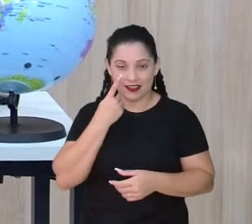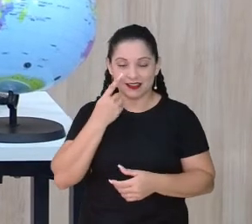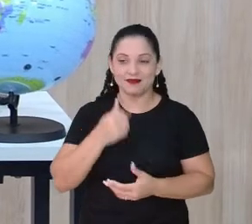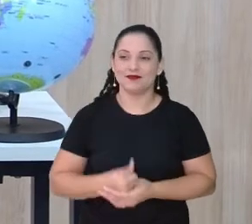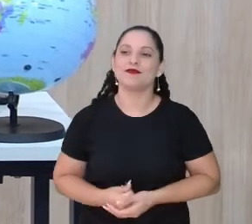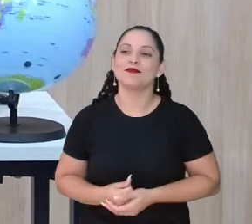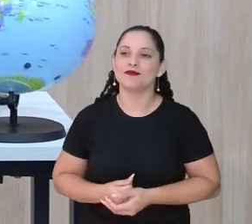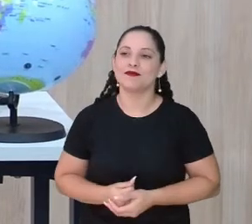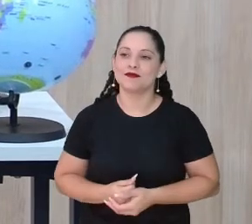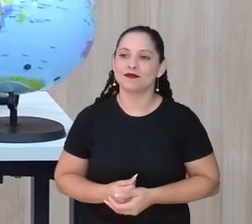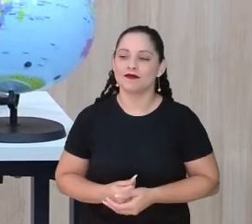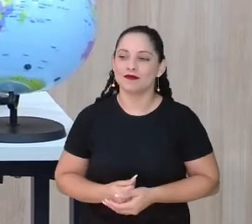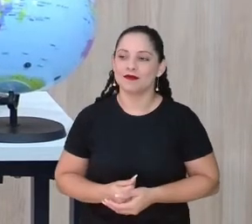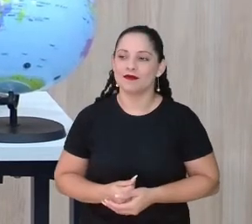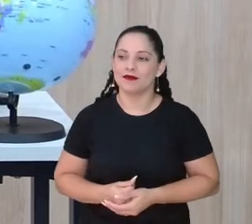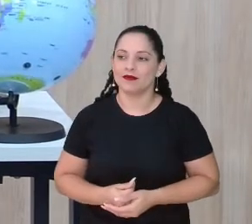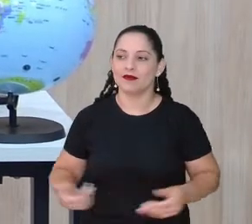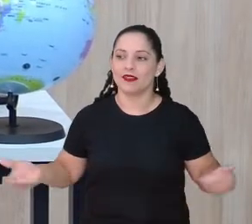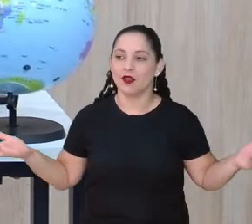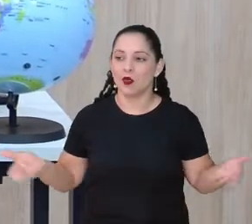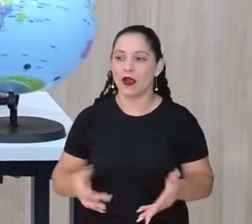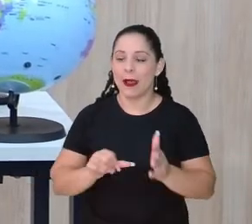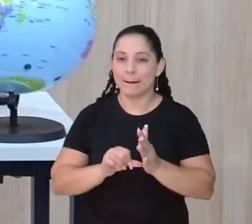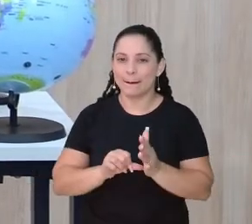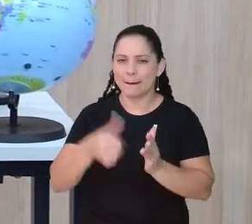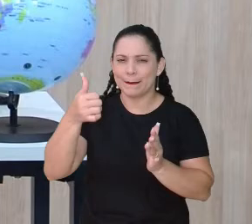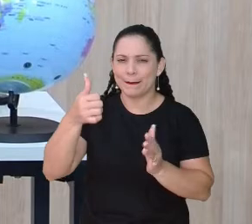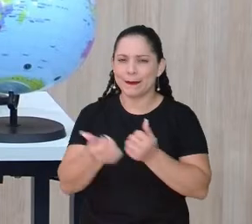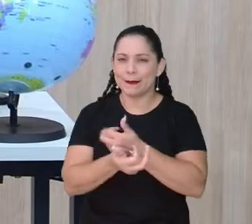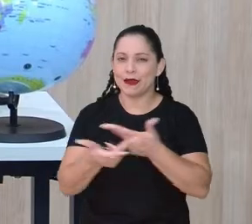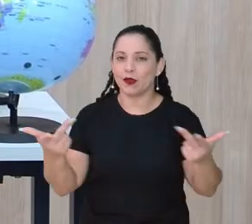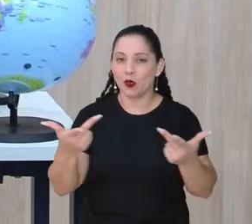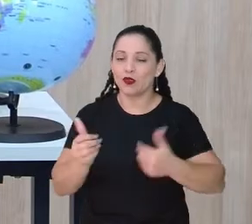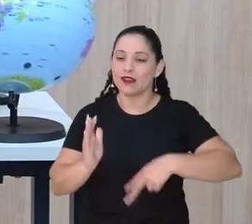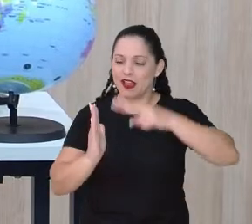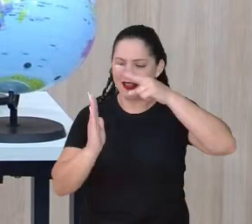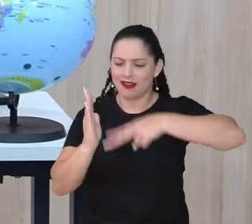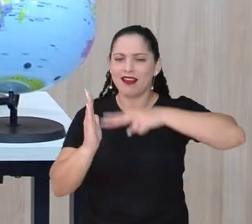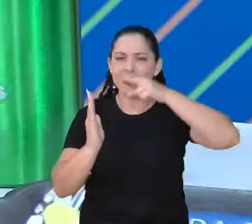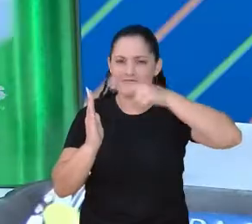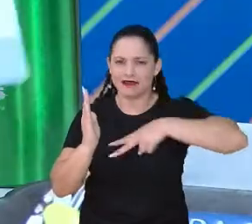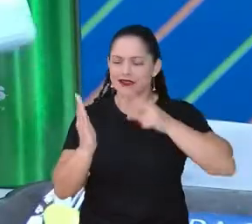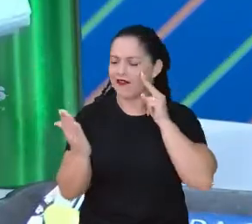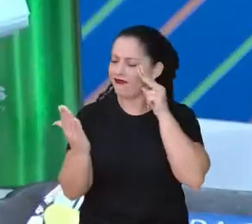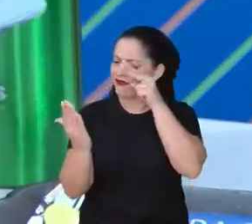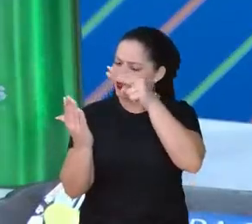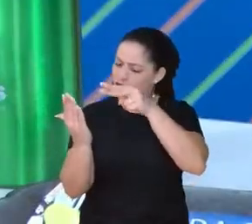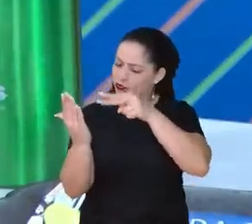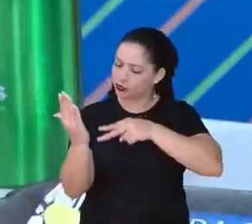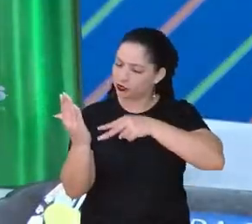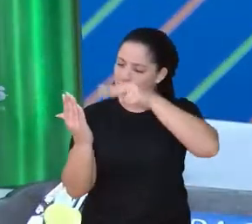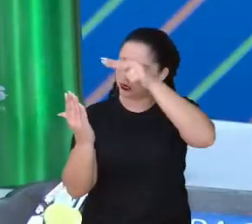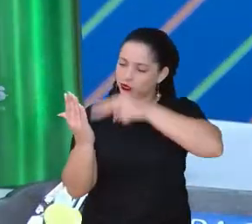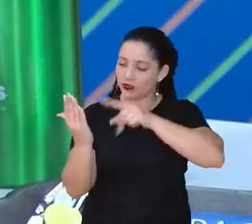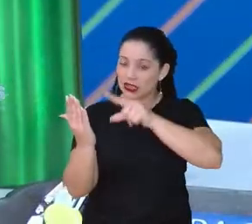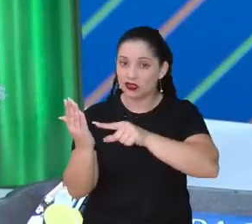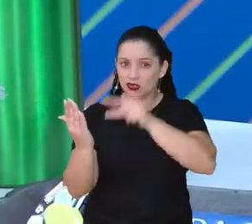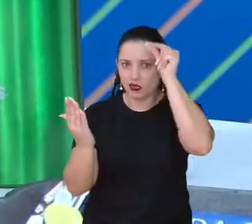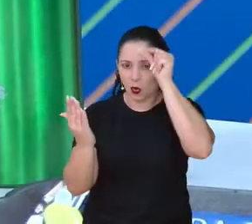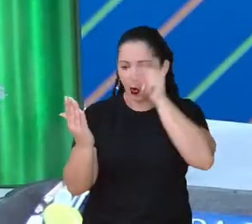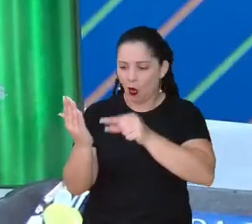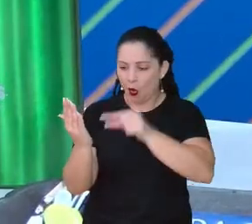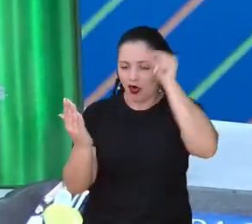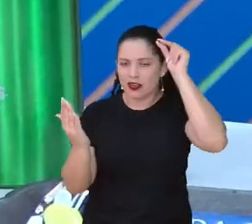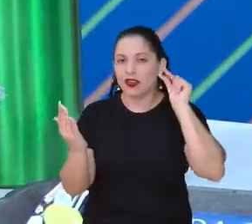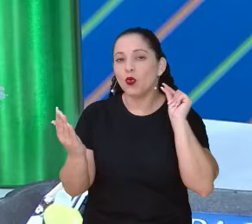eu creio que a primeira coisa que precisamos fazer é ler. Dentro dessa leitura, a gente vai selecionar o